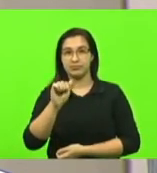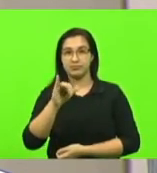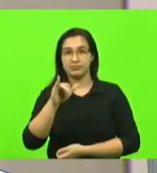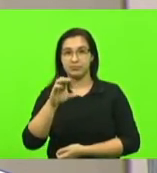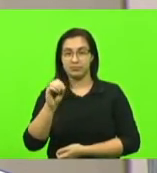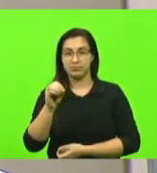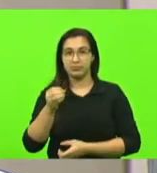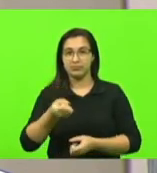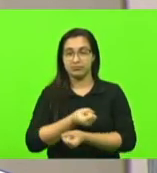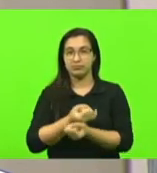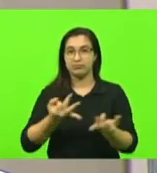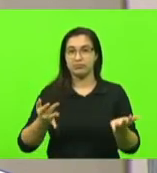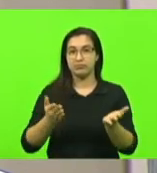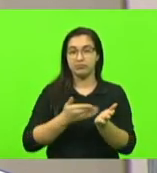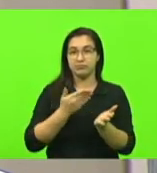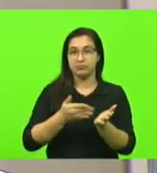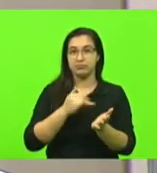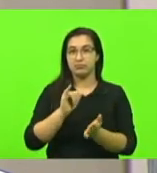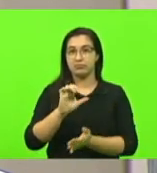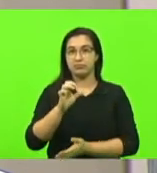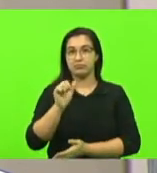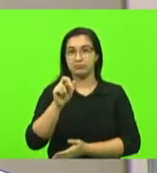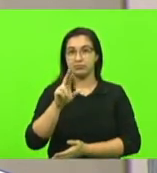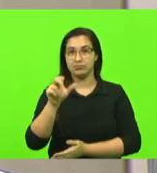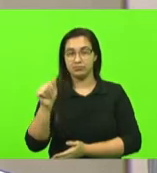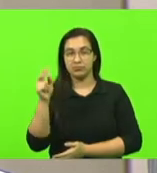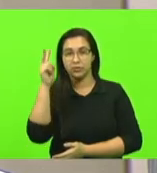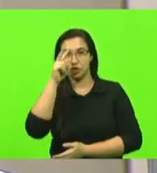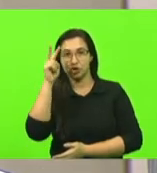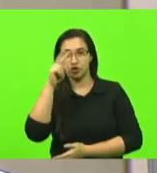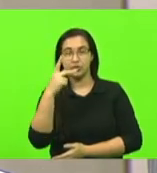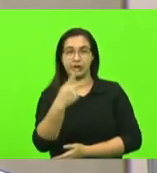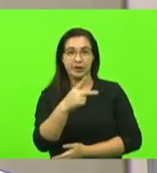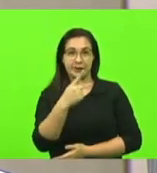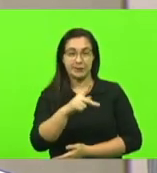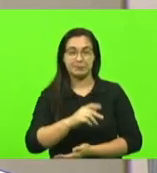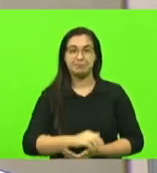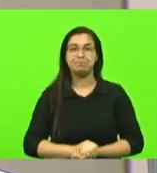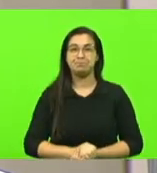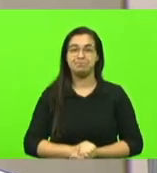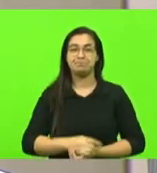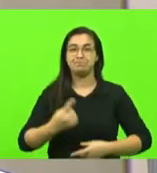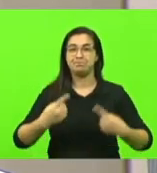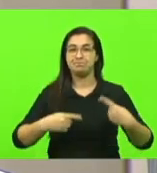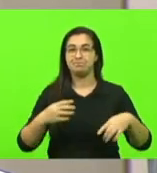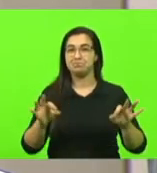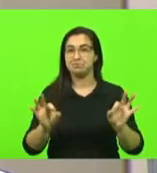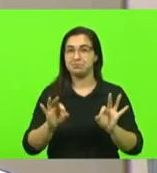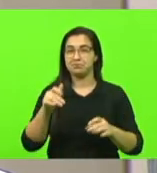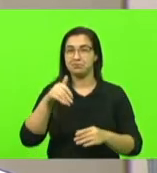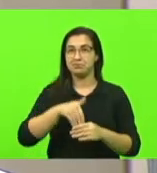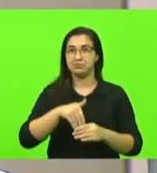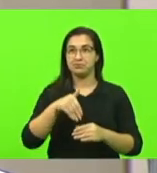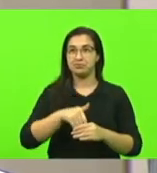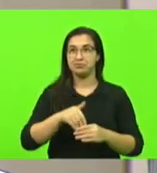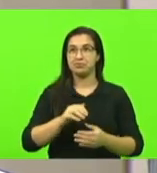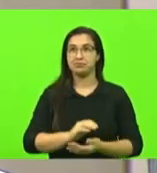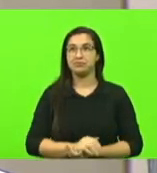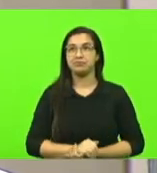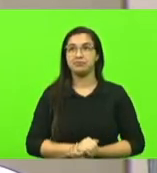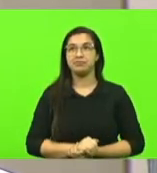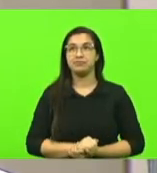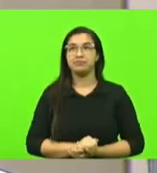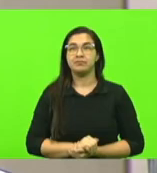do livro Issara, sua história e história. Em discussão. Não havendo quem queira discutir, em